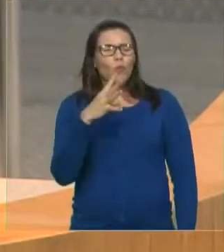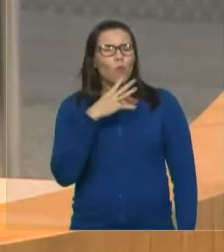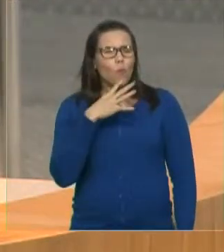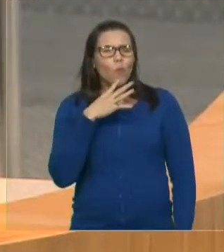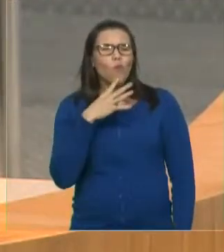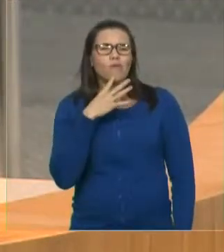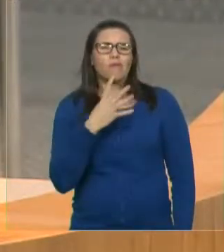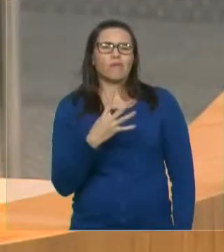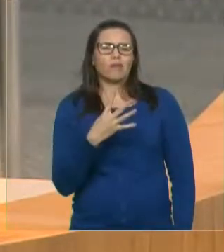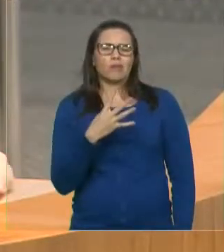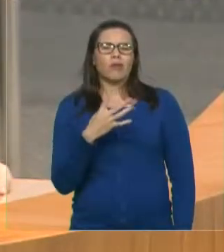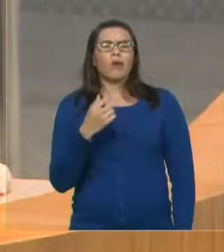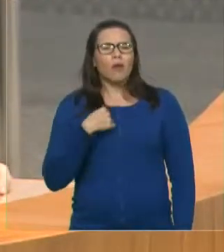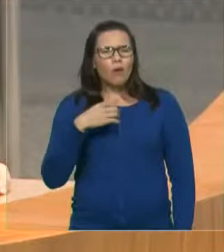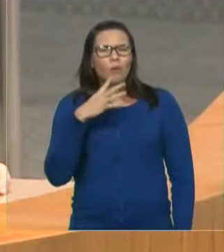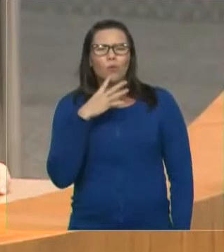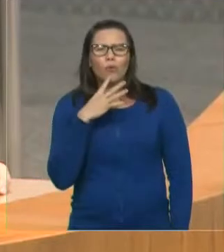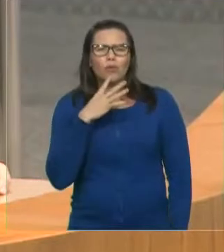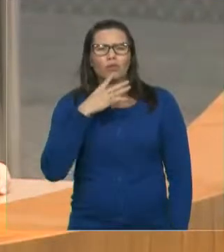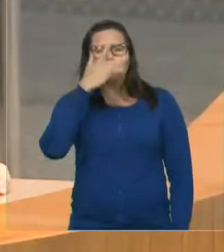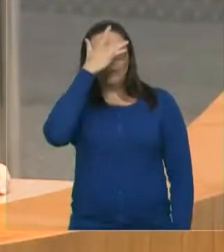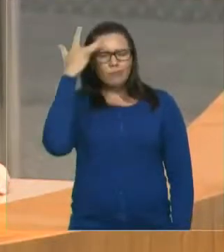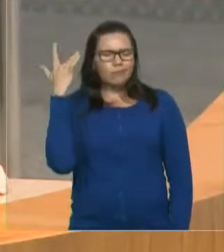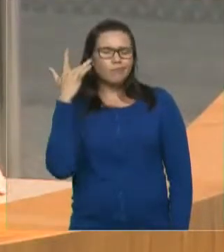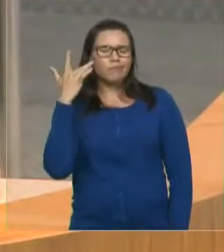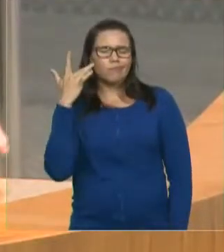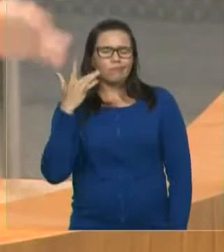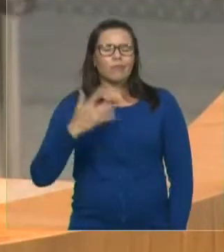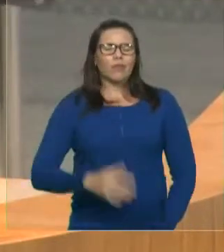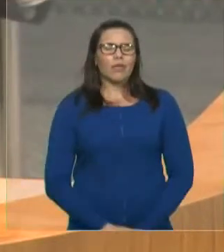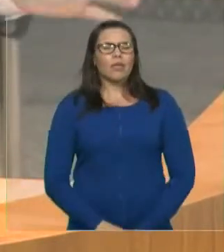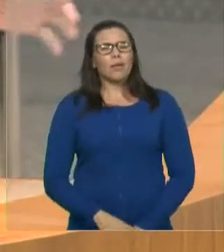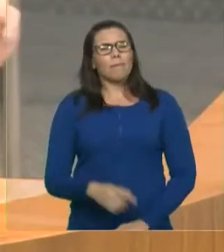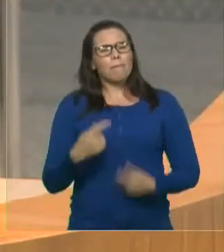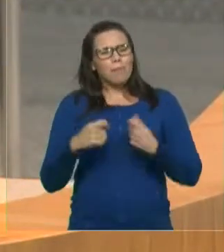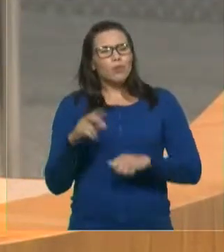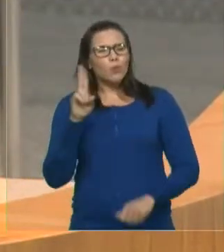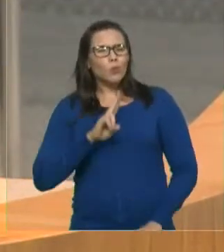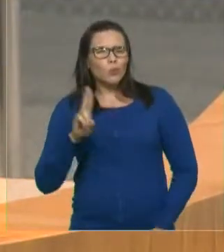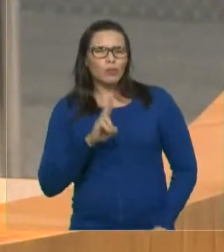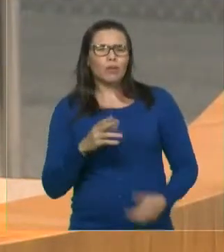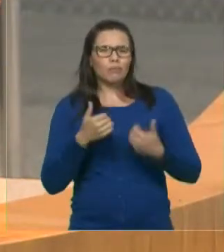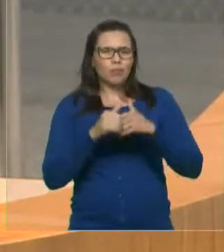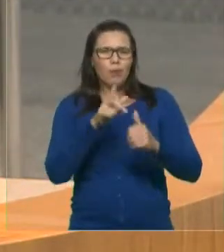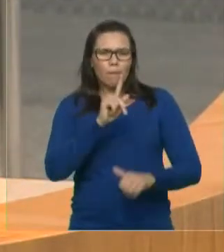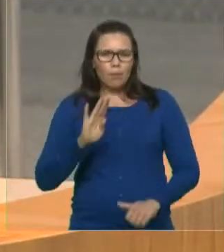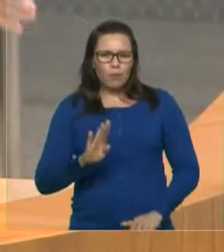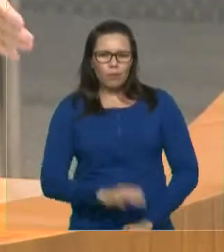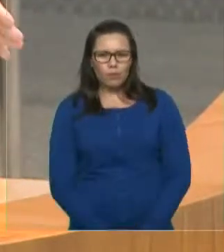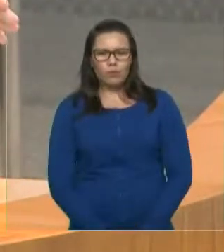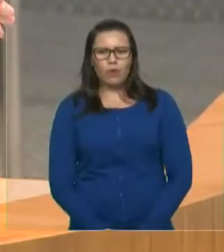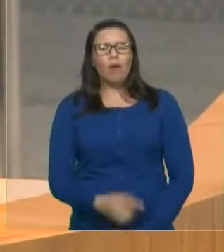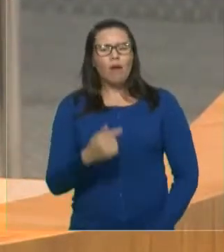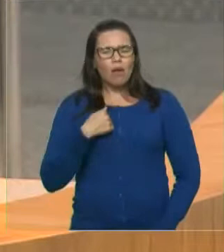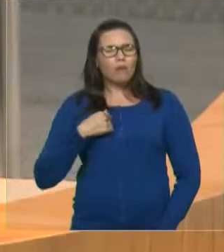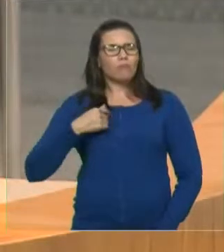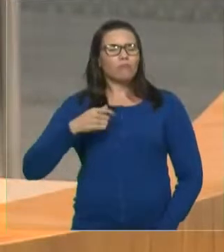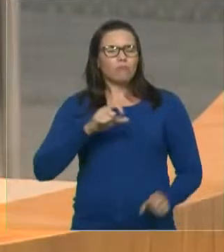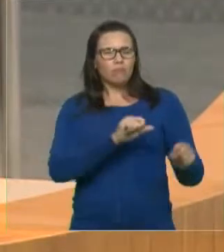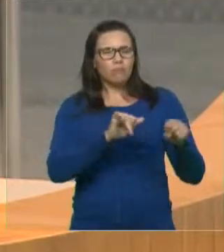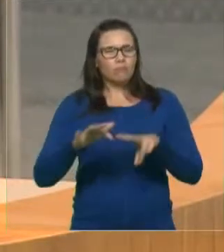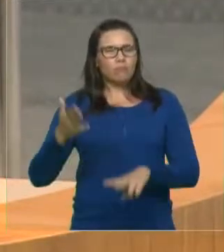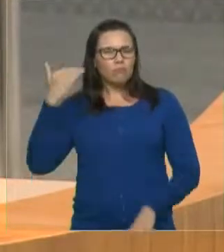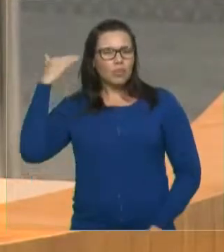dos usuários, dos consumidores de transporte coletivo. Na semana passada, fiz questão de fazer uma inspeção, fazendo o